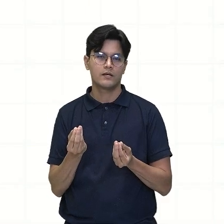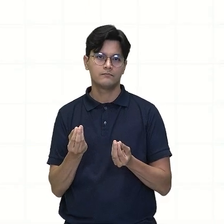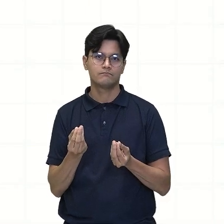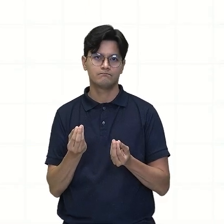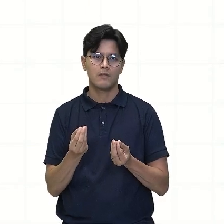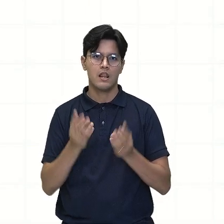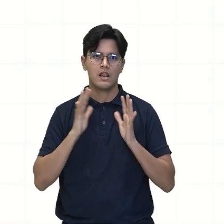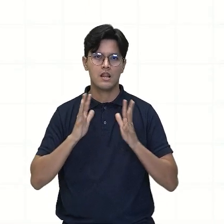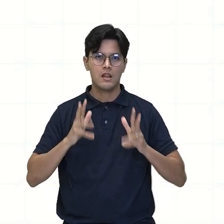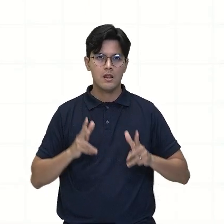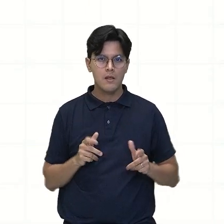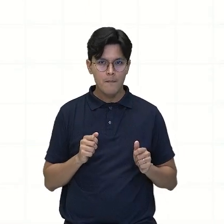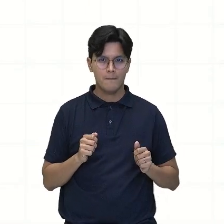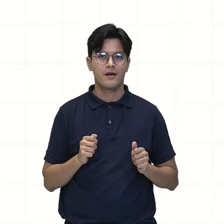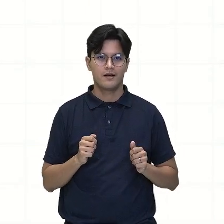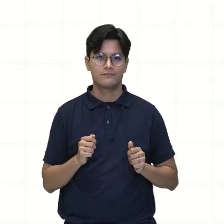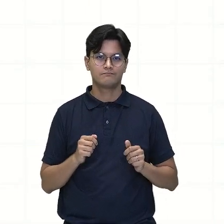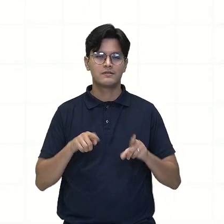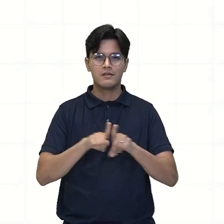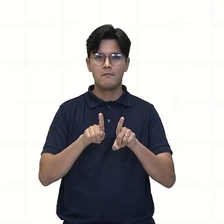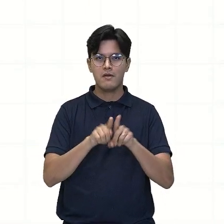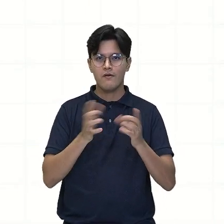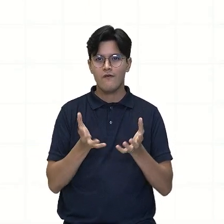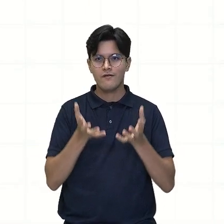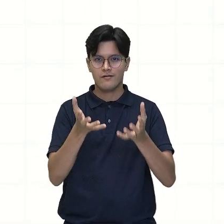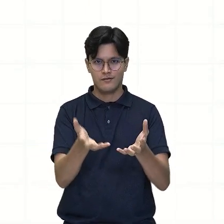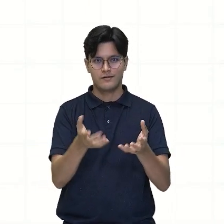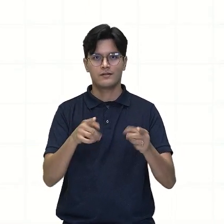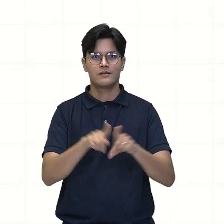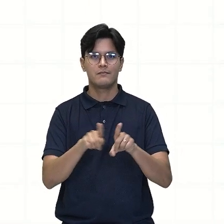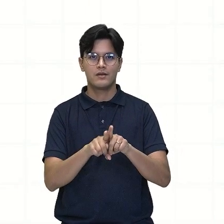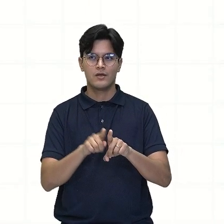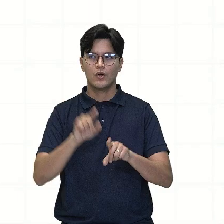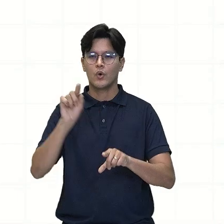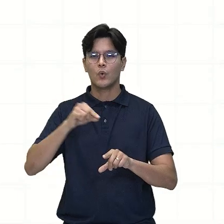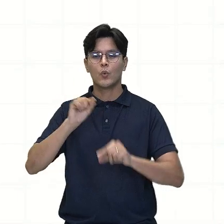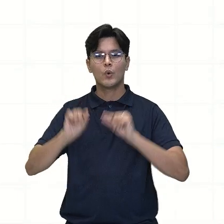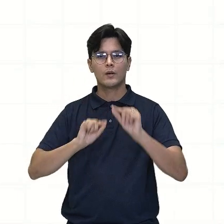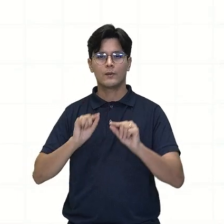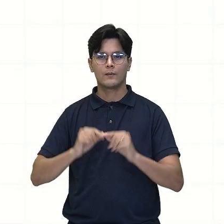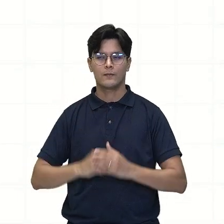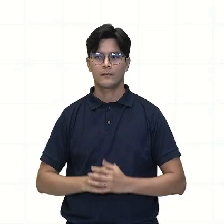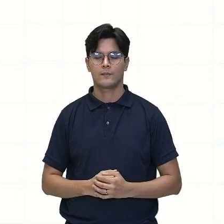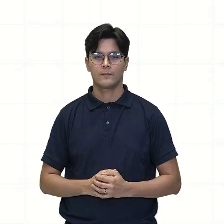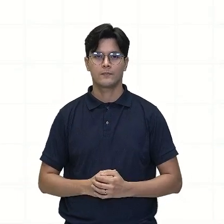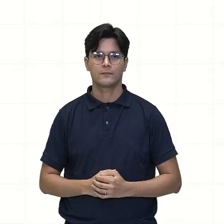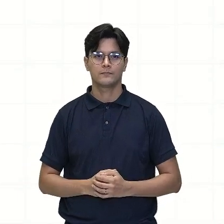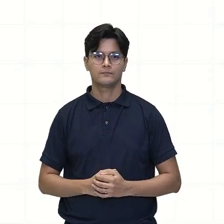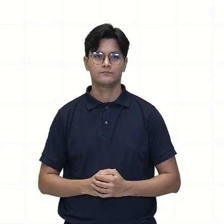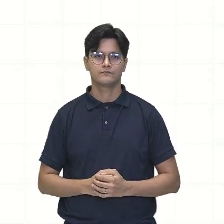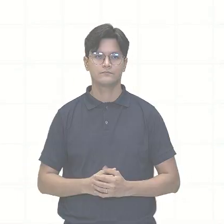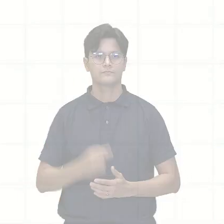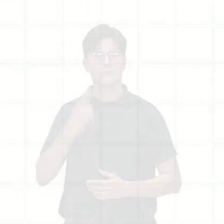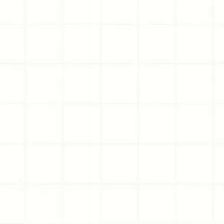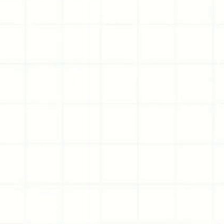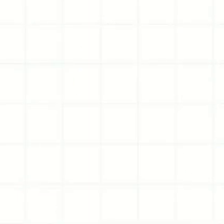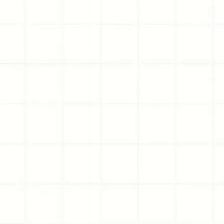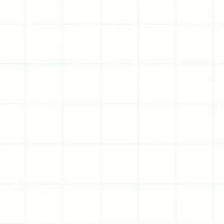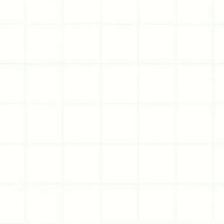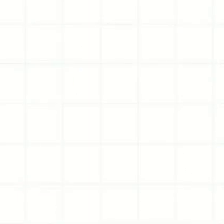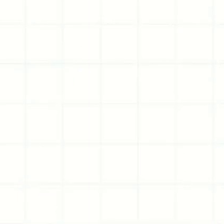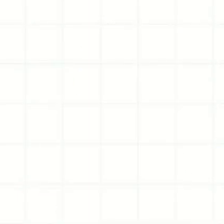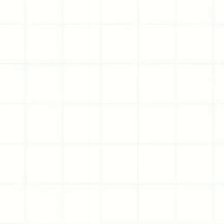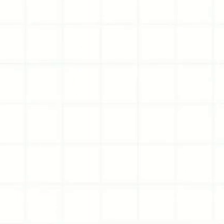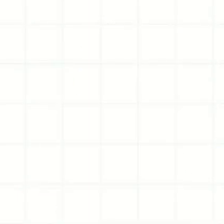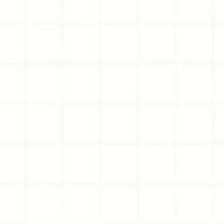caminhada da pessoa, dentro da matriz religiosa do hinduísmo, né? E aqui nós podemos também pensar